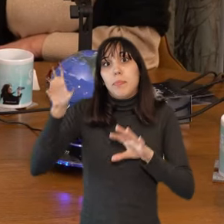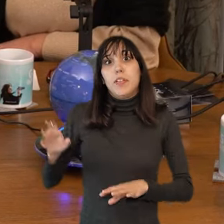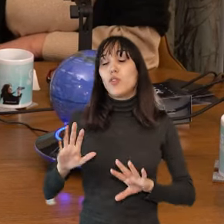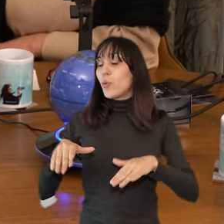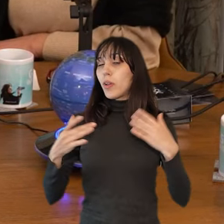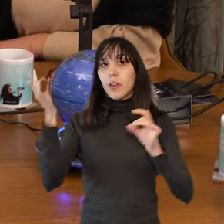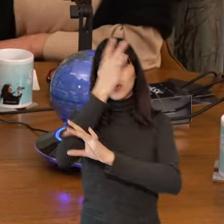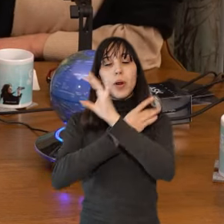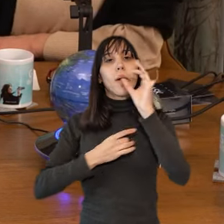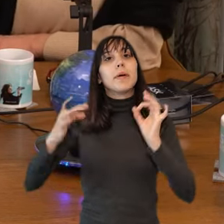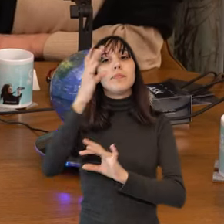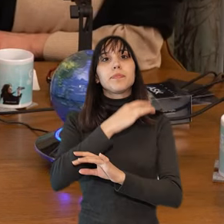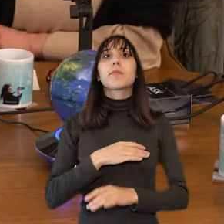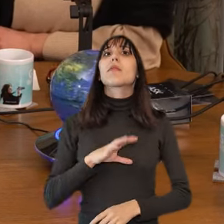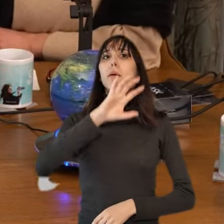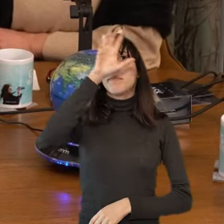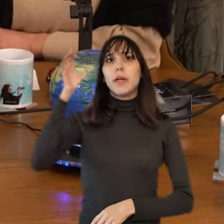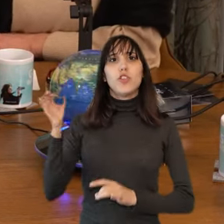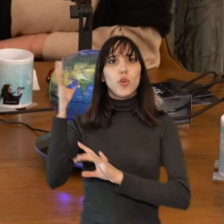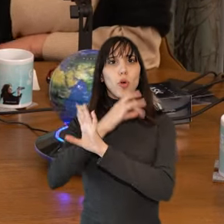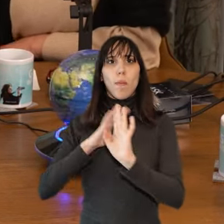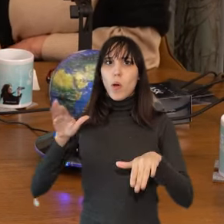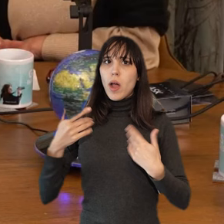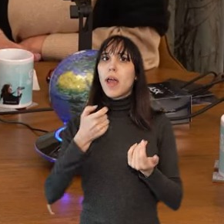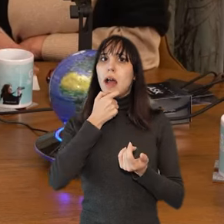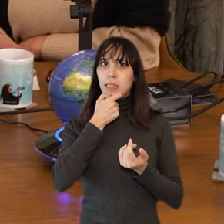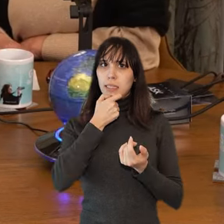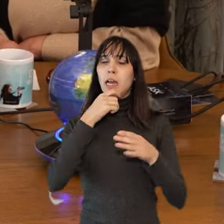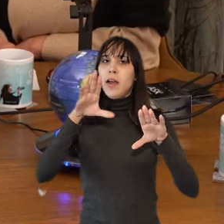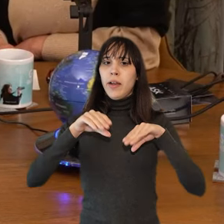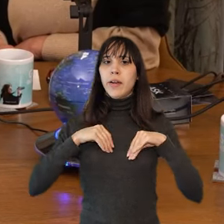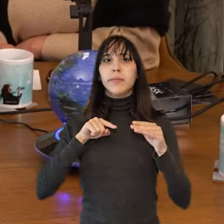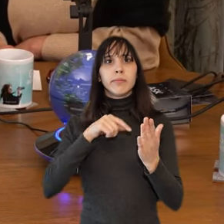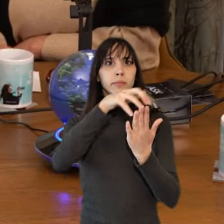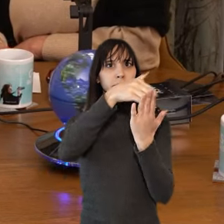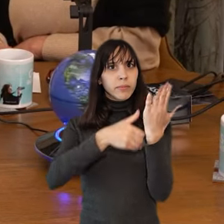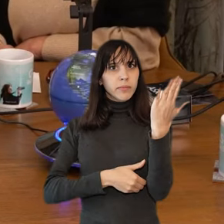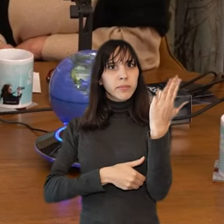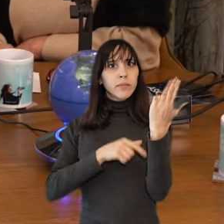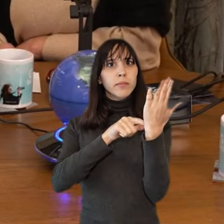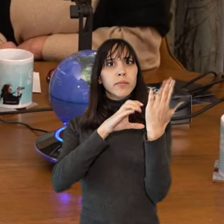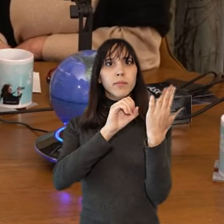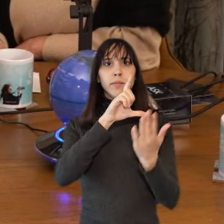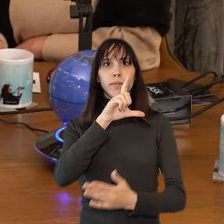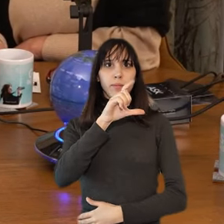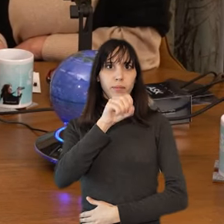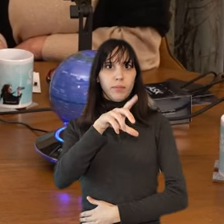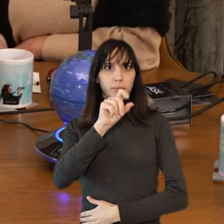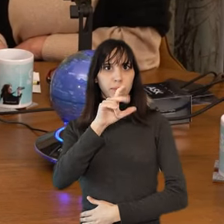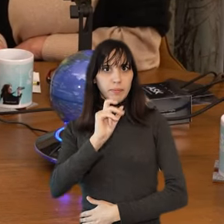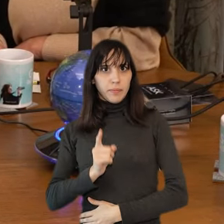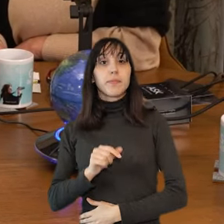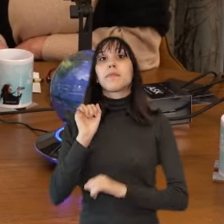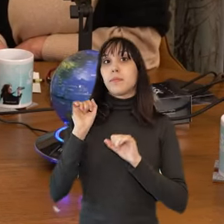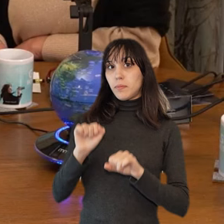da Europa quer dizer qualquer país da Europa que reconheça a clon Lara não é sim não é por norma o que eh o